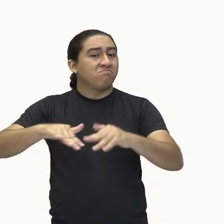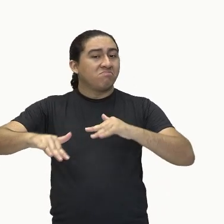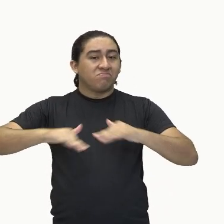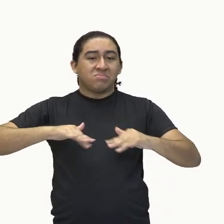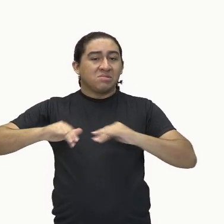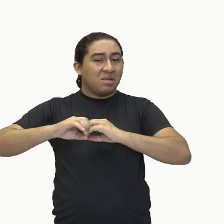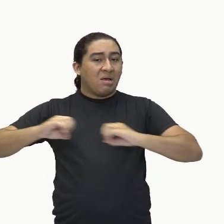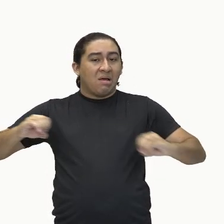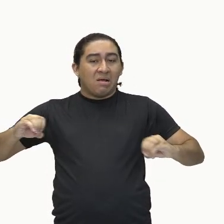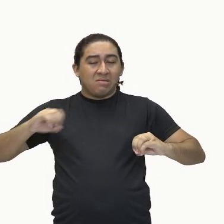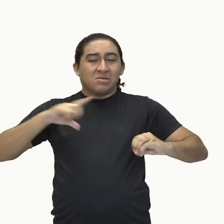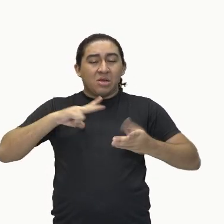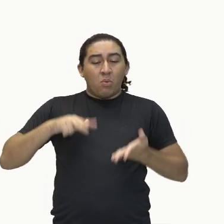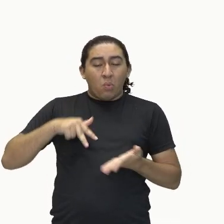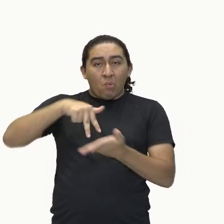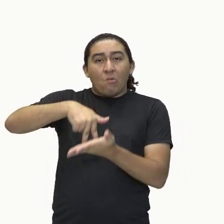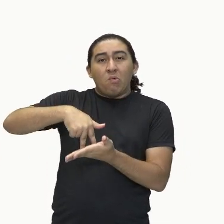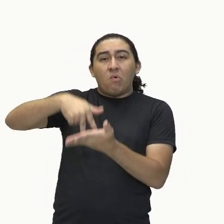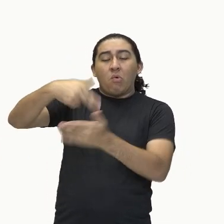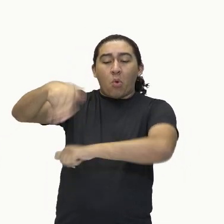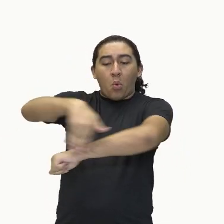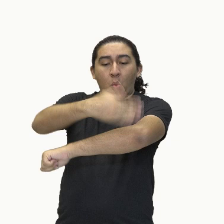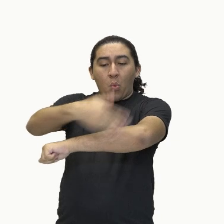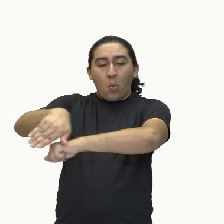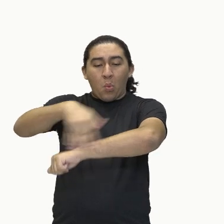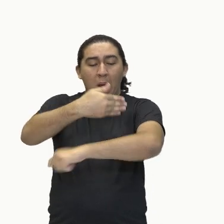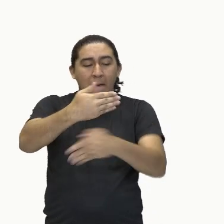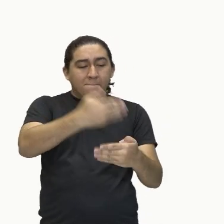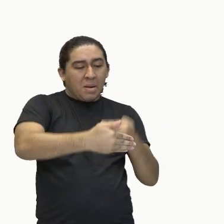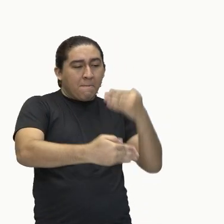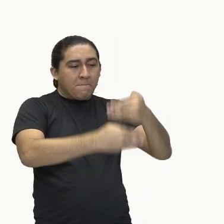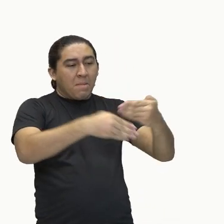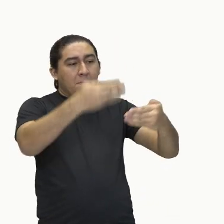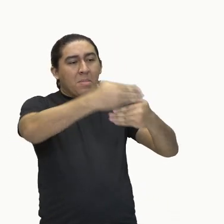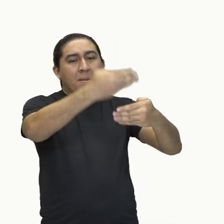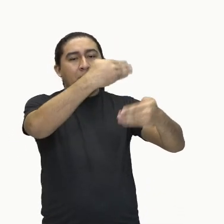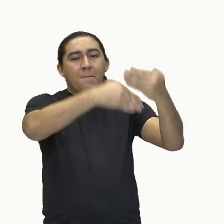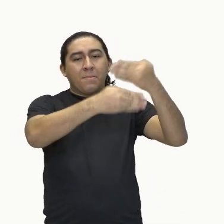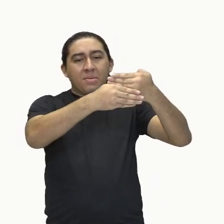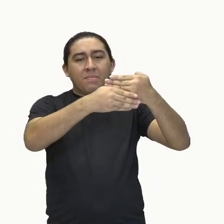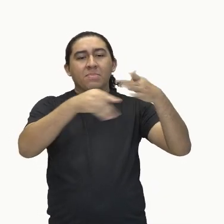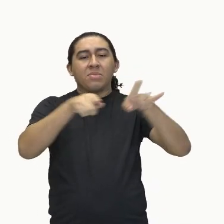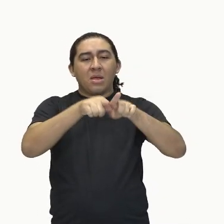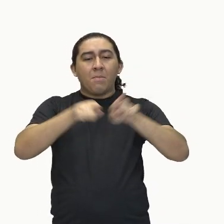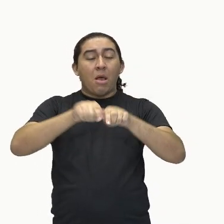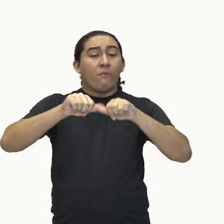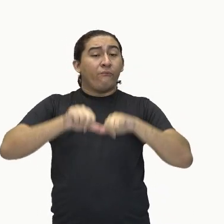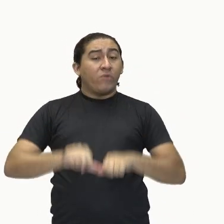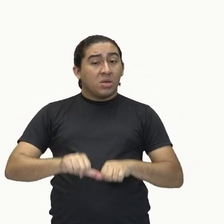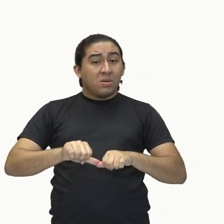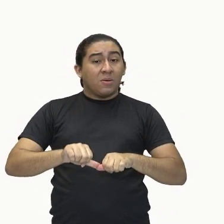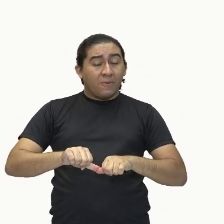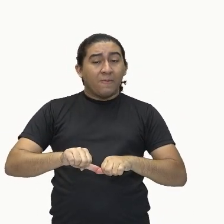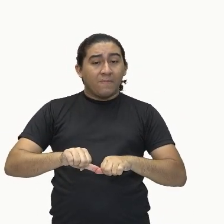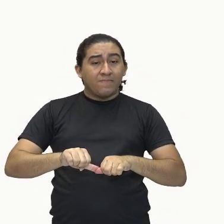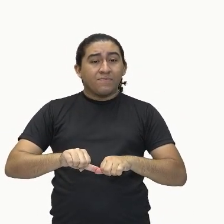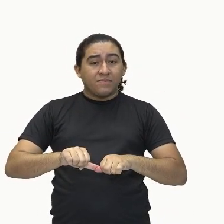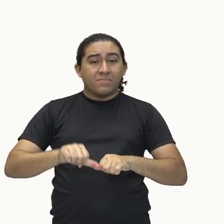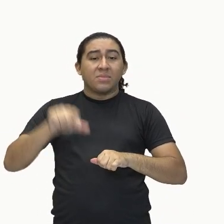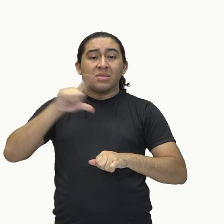braços cruzados no parapeito de pedra, fincara o mento aí. nas carnes